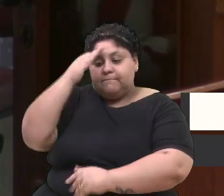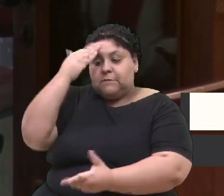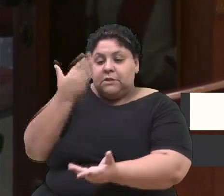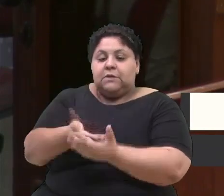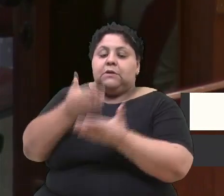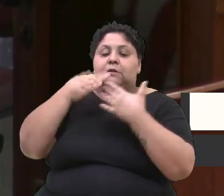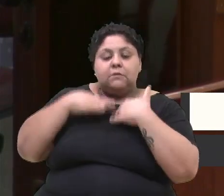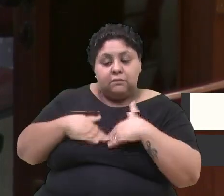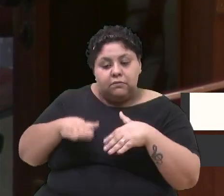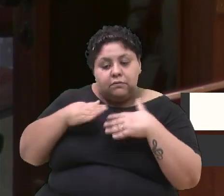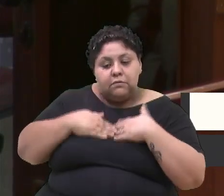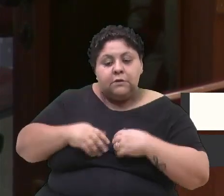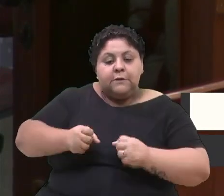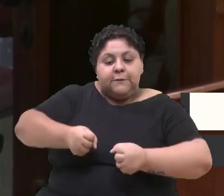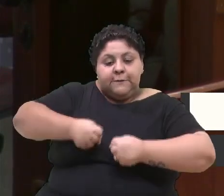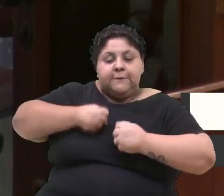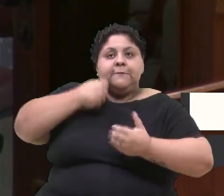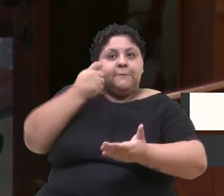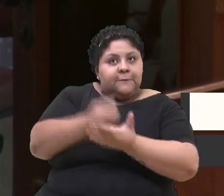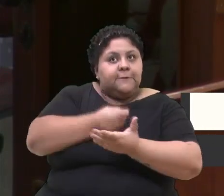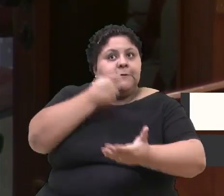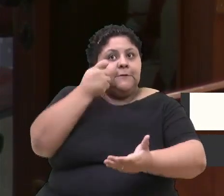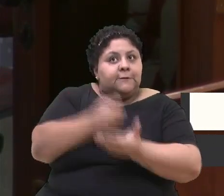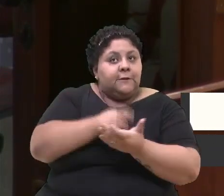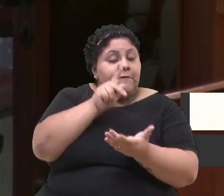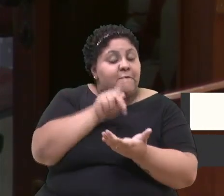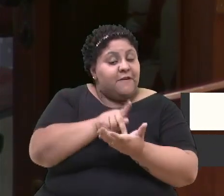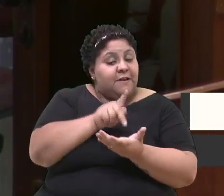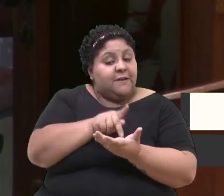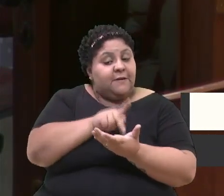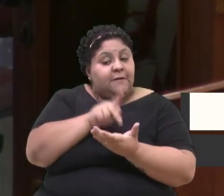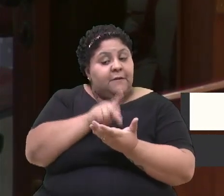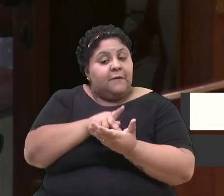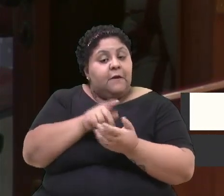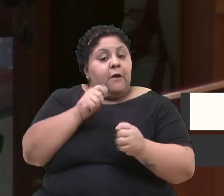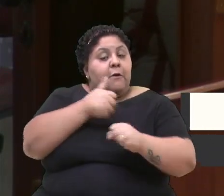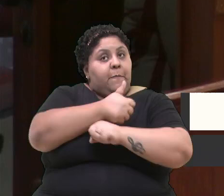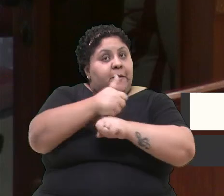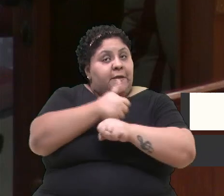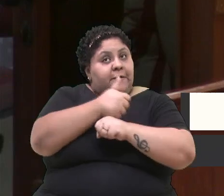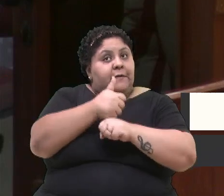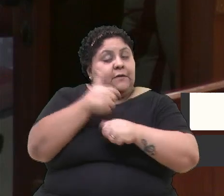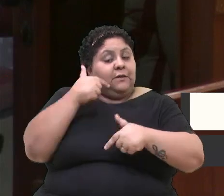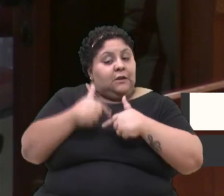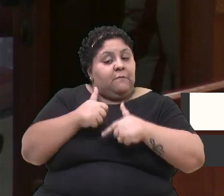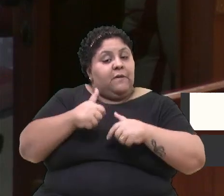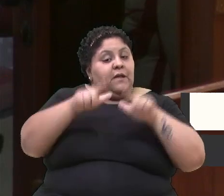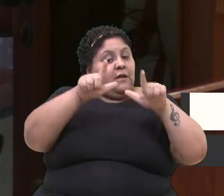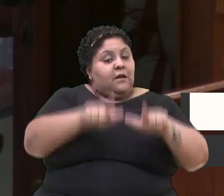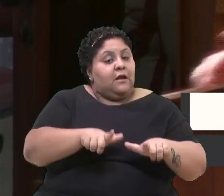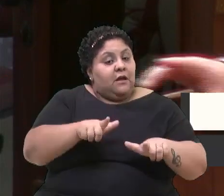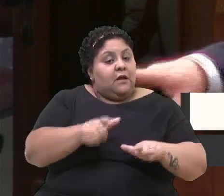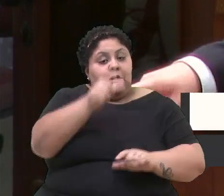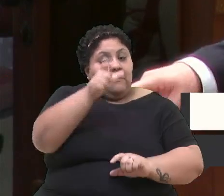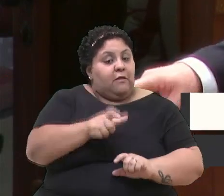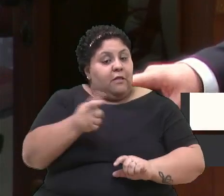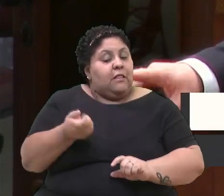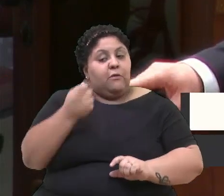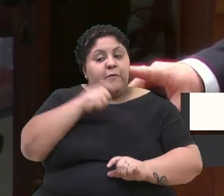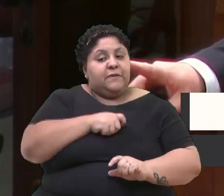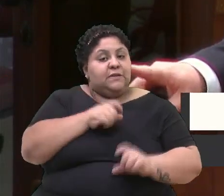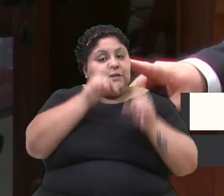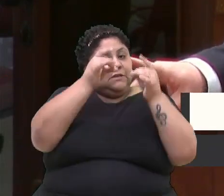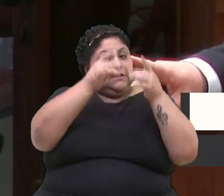paciente, persistente e honesto. Para ingressar na área, o interessado não precisa de especialização,